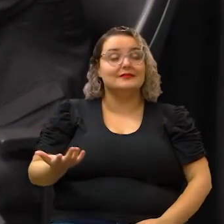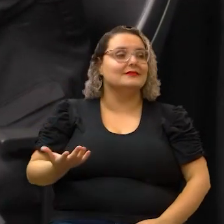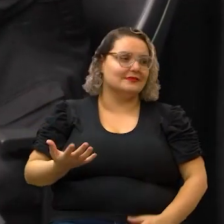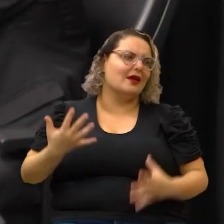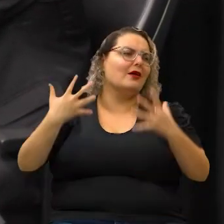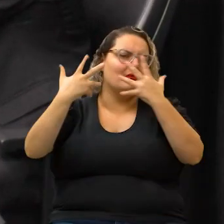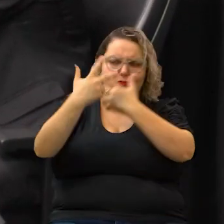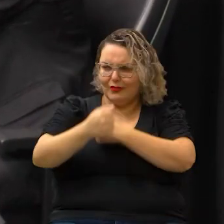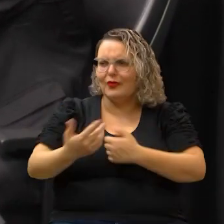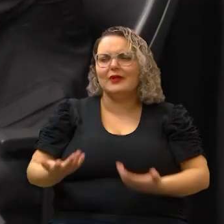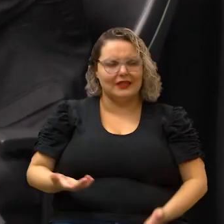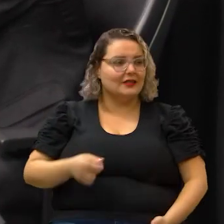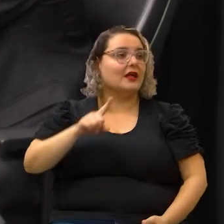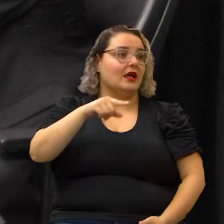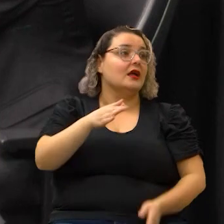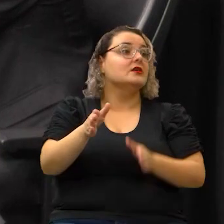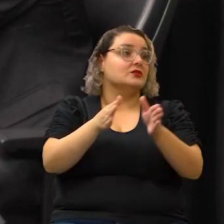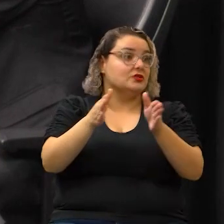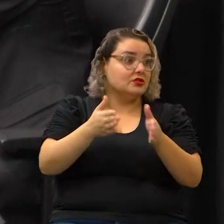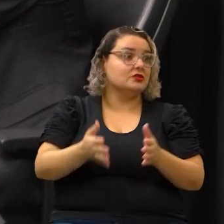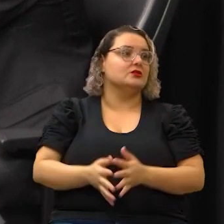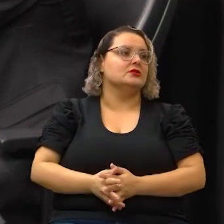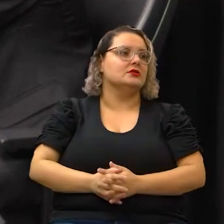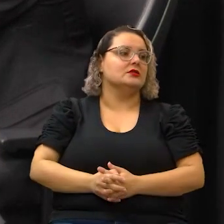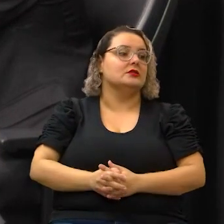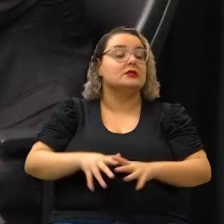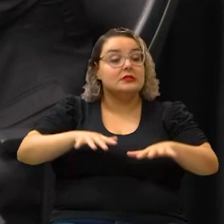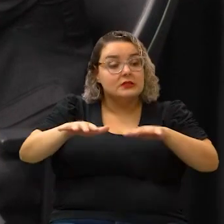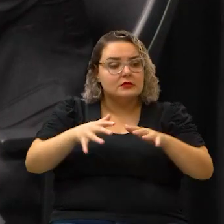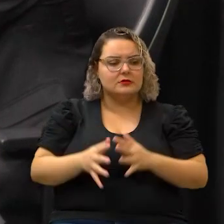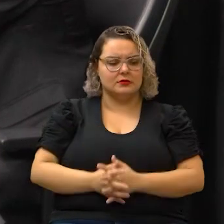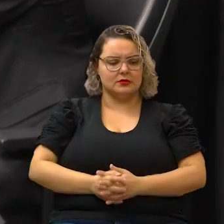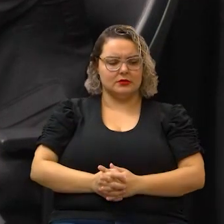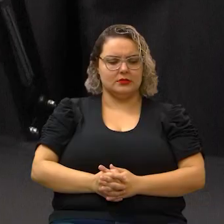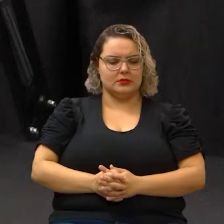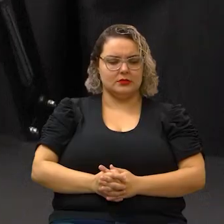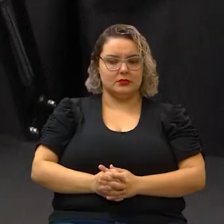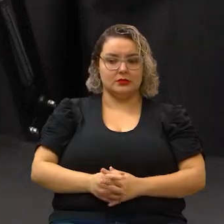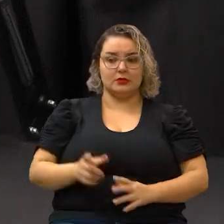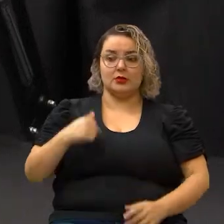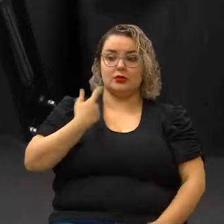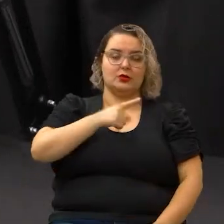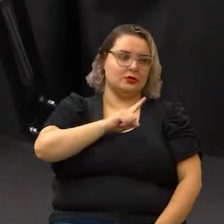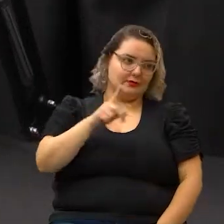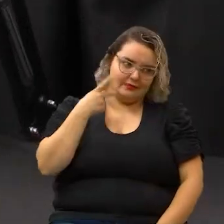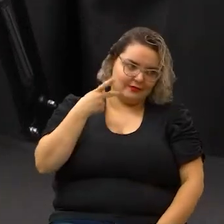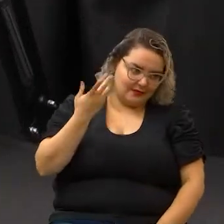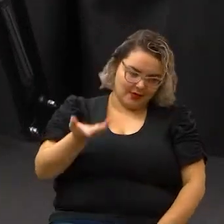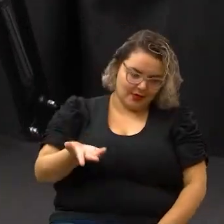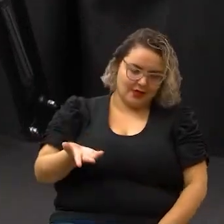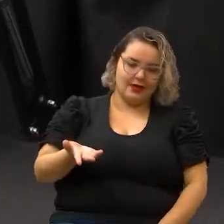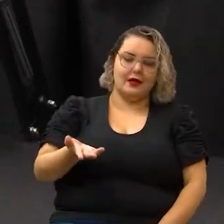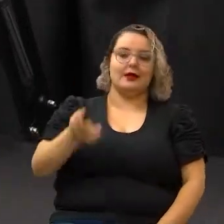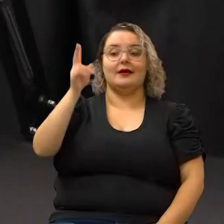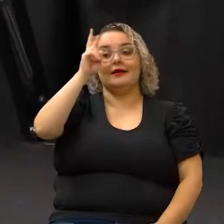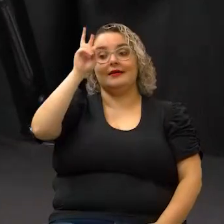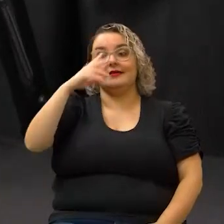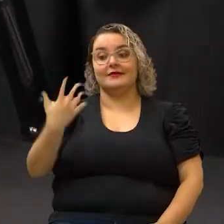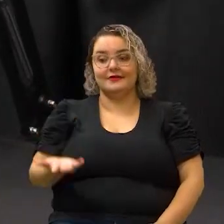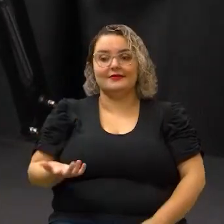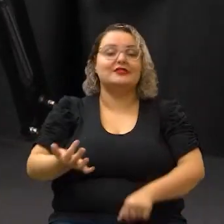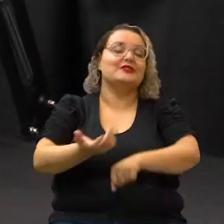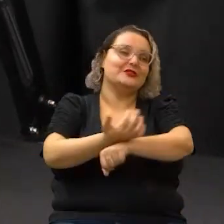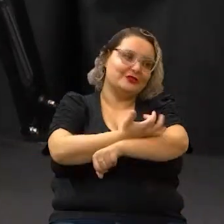Verdade. né? A Muito gente, bonito, naquela né? época, tinha muito esse movimento. A gente não está aqui para falar de política, inclusive